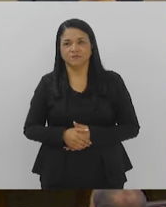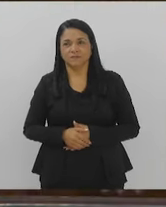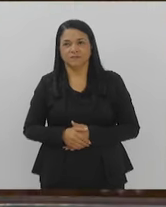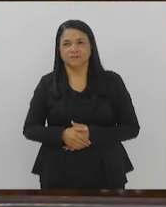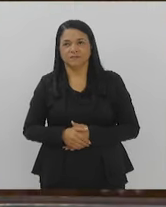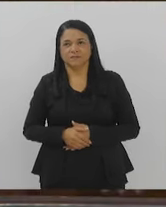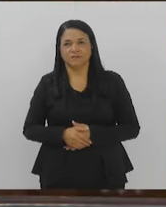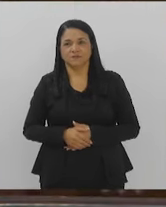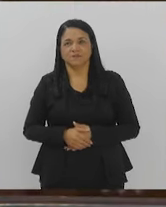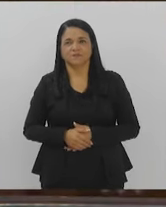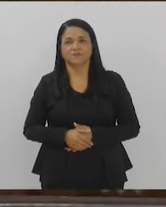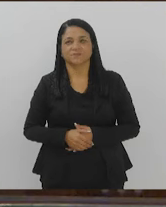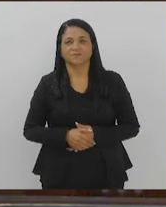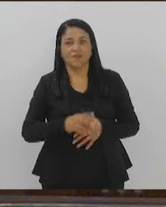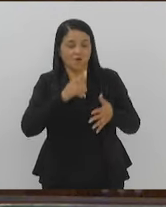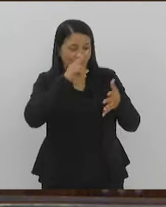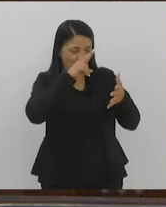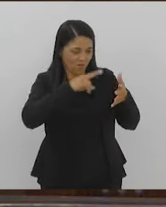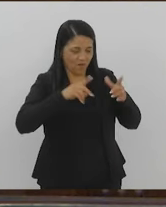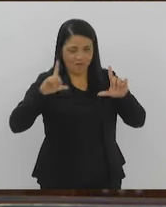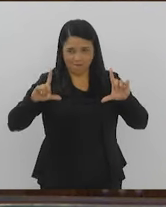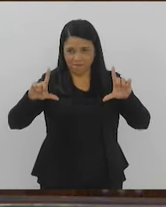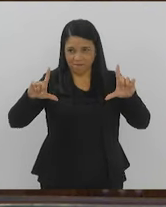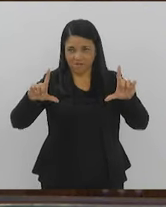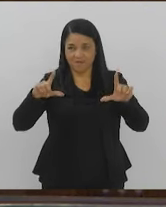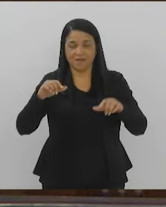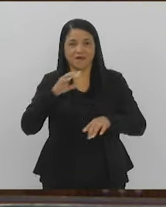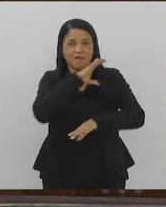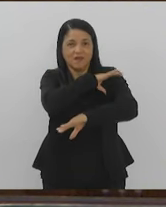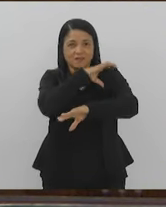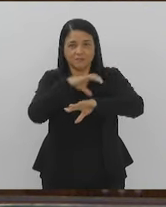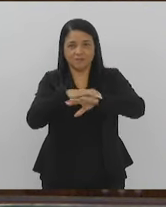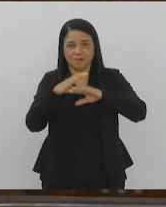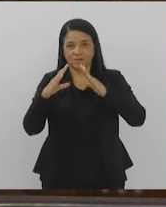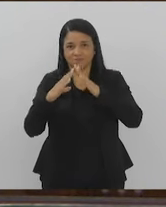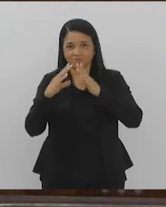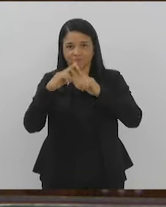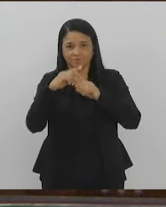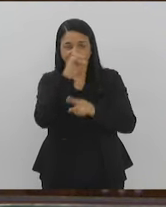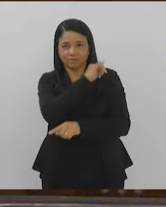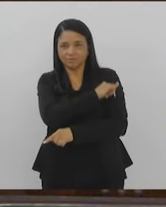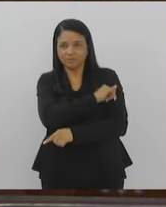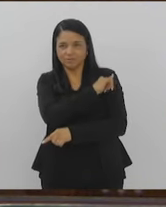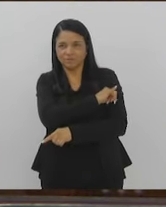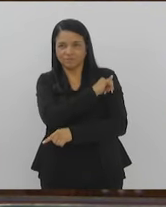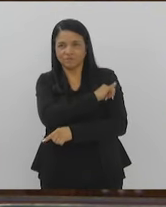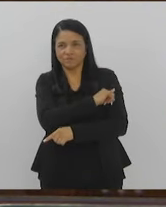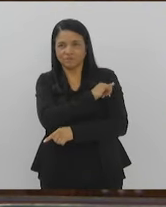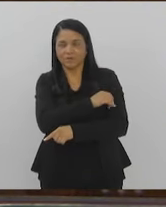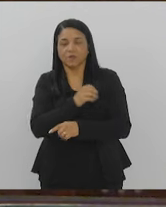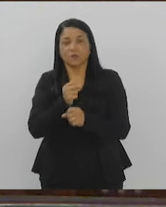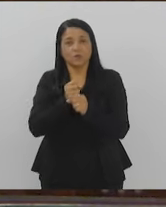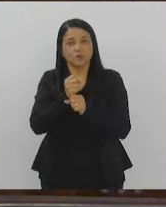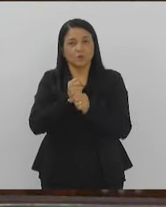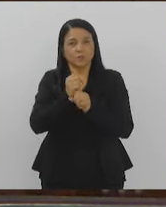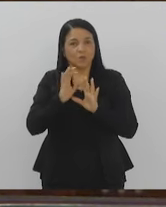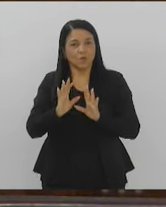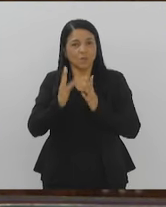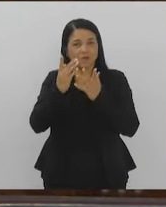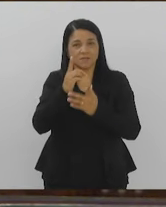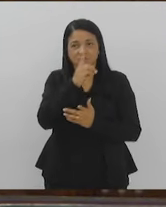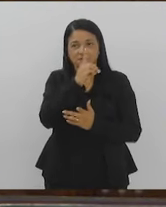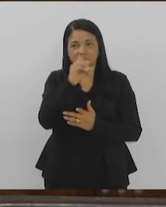Vou ler aqui a placa para todos. A Assembleia de Deus no Rio de Janeiro, no ano que comemora o seu